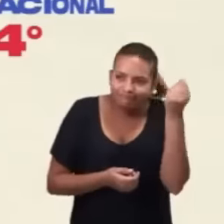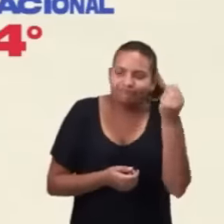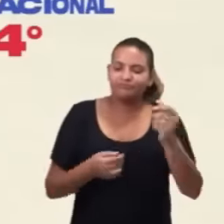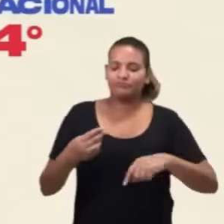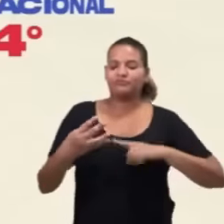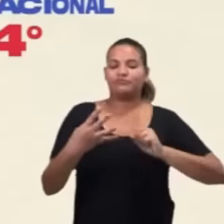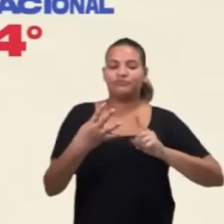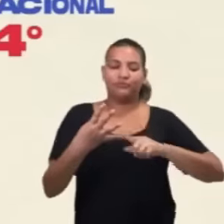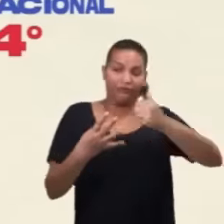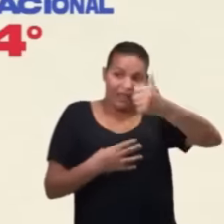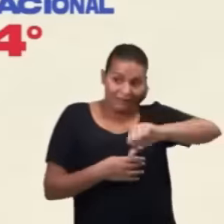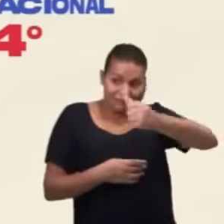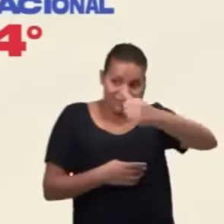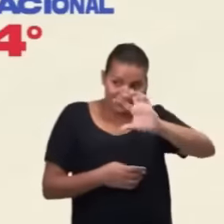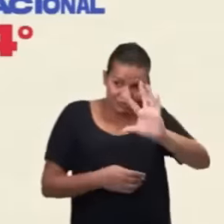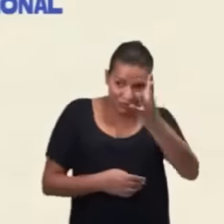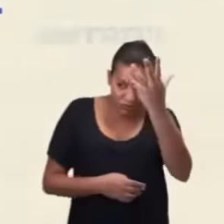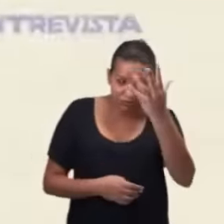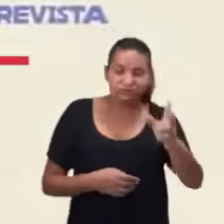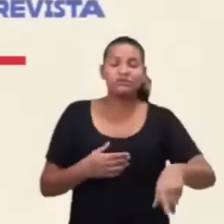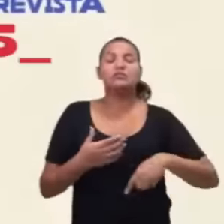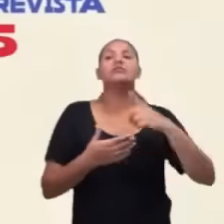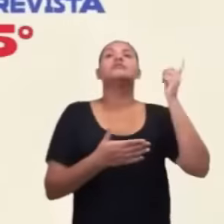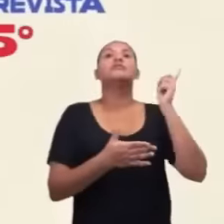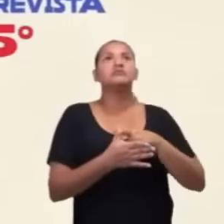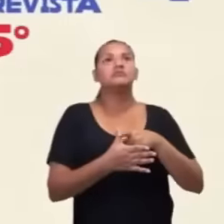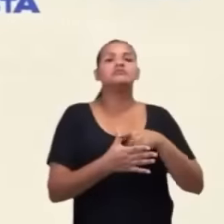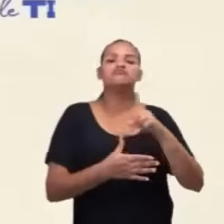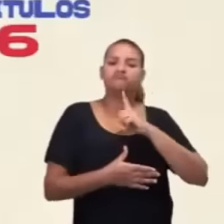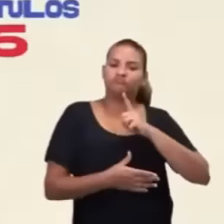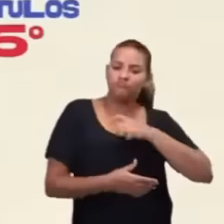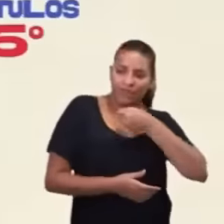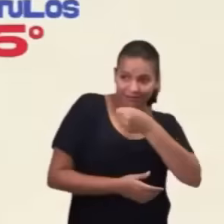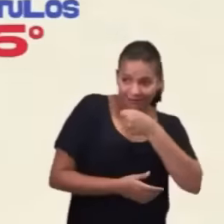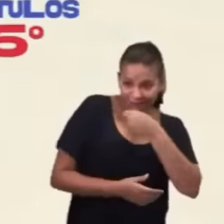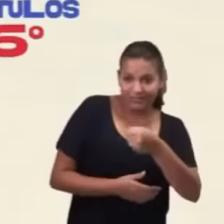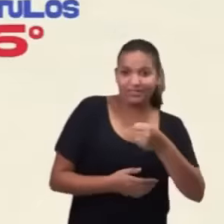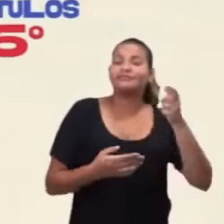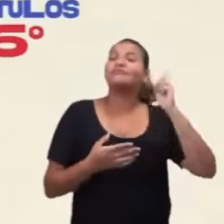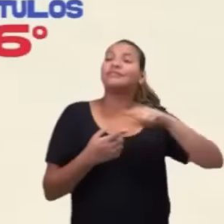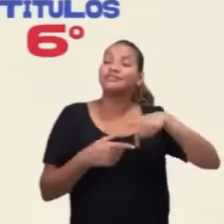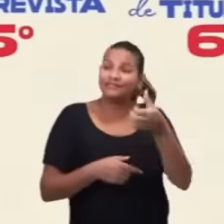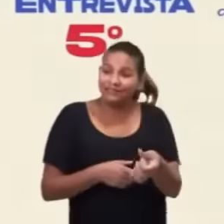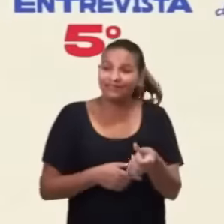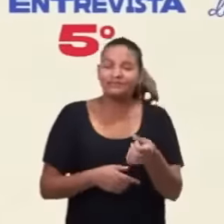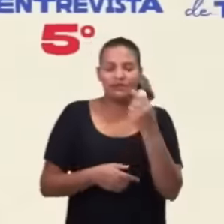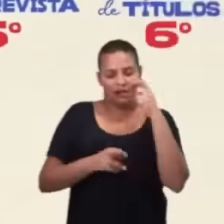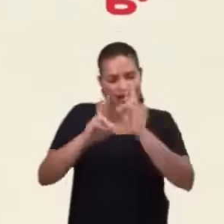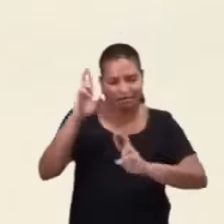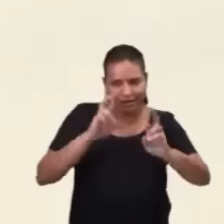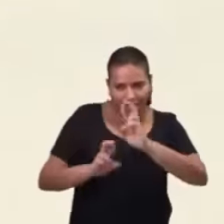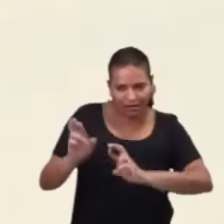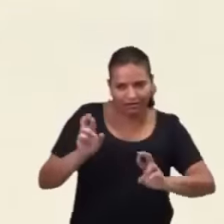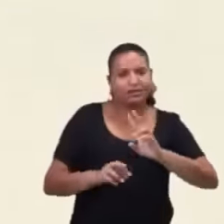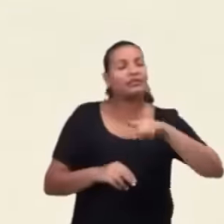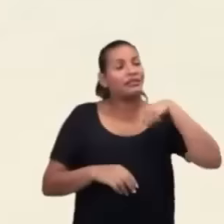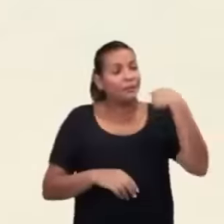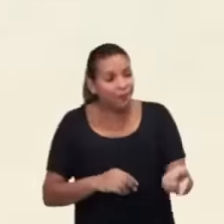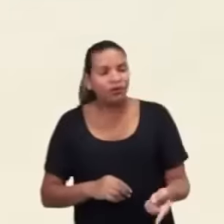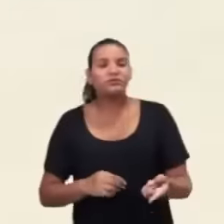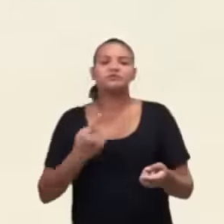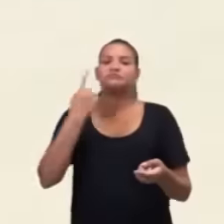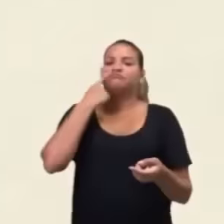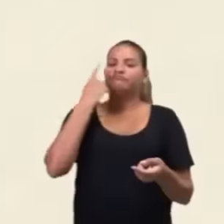avaliação situacional. Depois ele tem a entrevista, análise de títulos e a composição do banco para